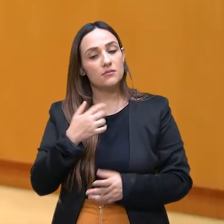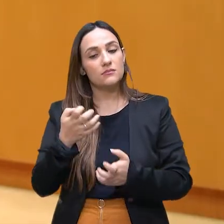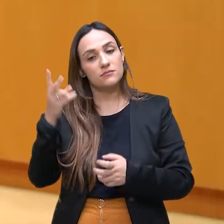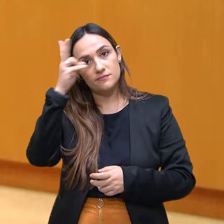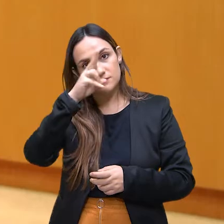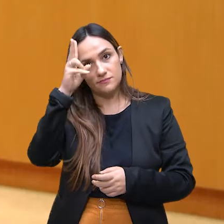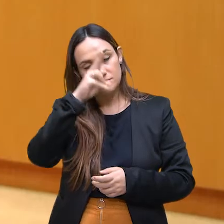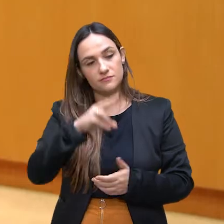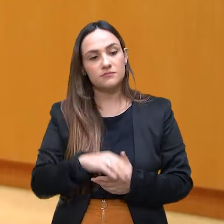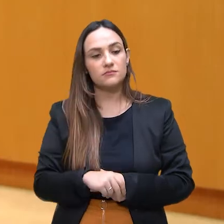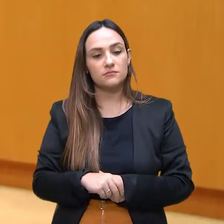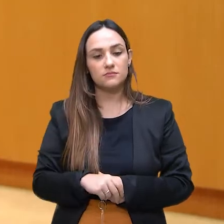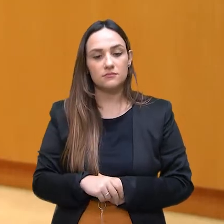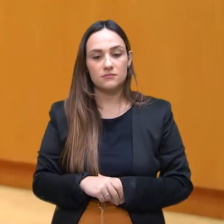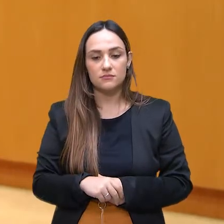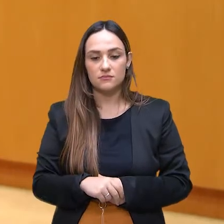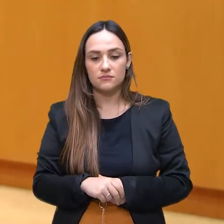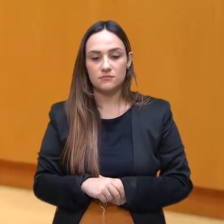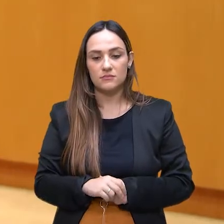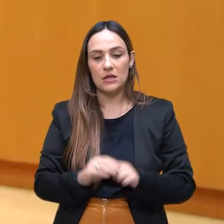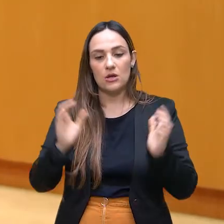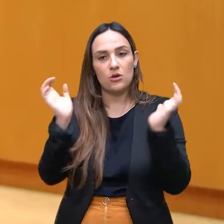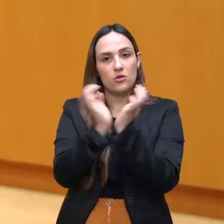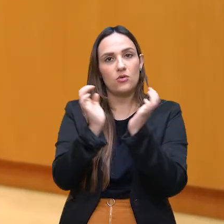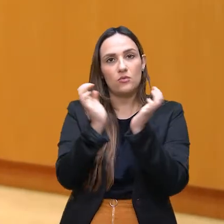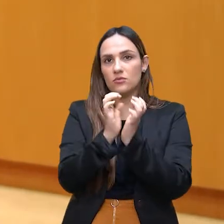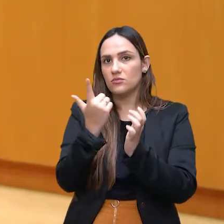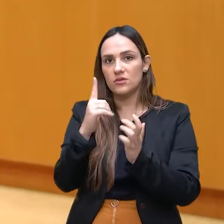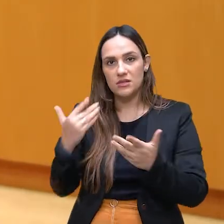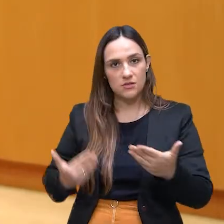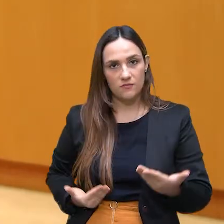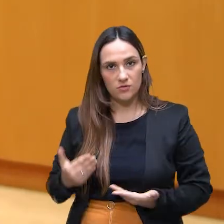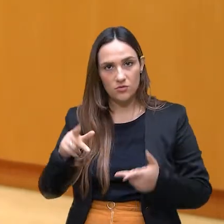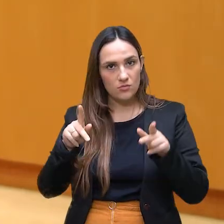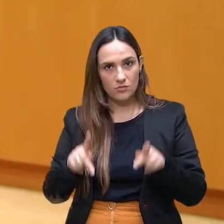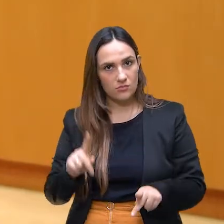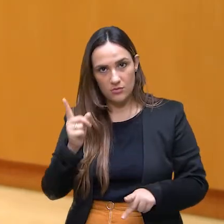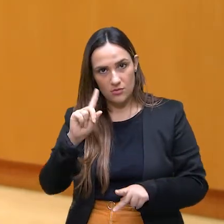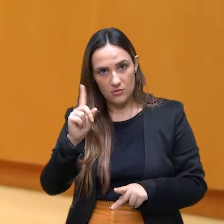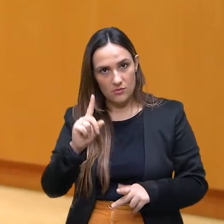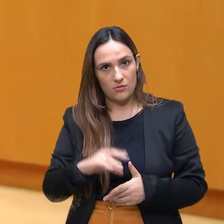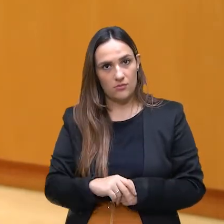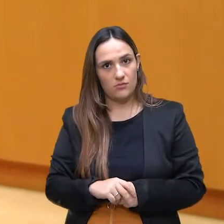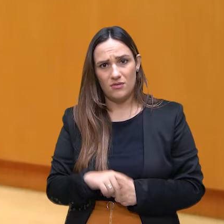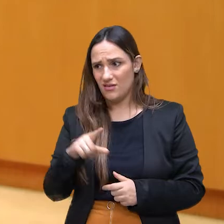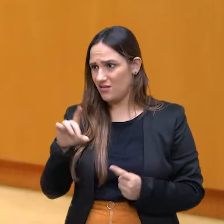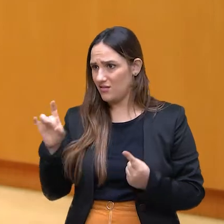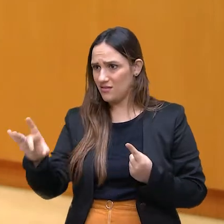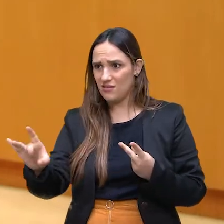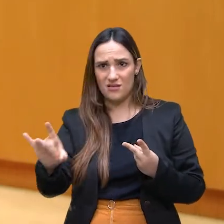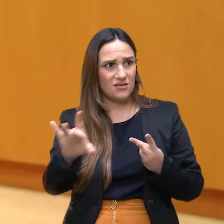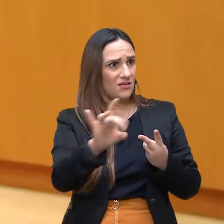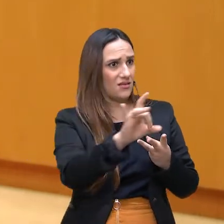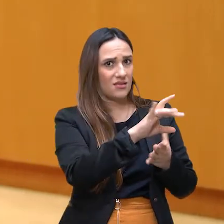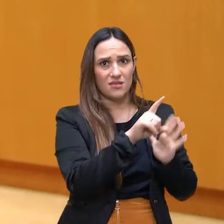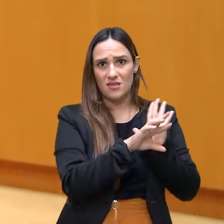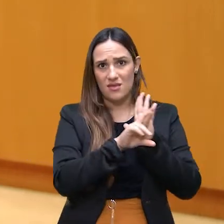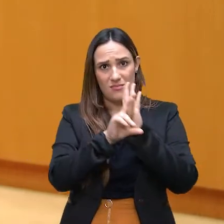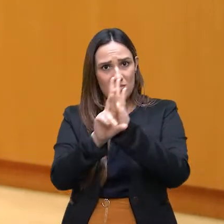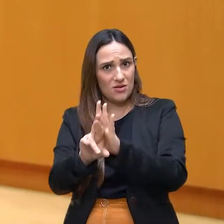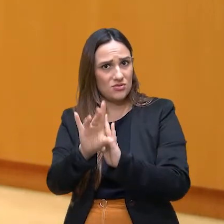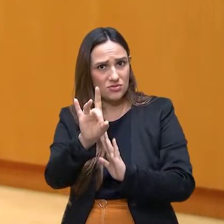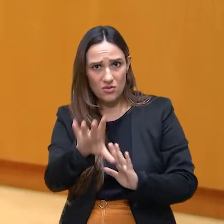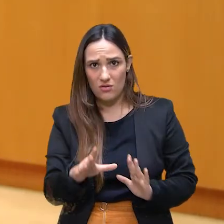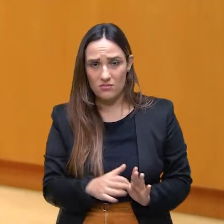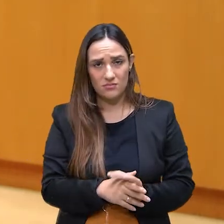ressaltar que o comitê não tem servidor, ele não tem uma estrutura. O comitê existe pelas pessoas que o compõem